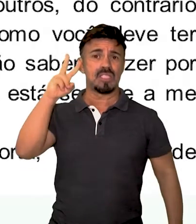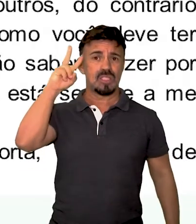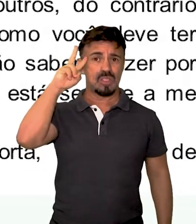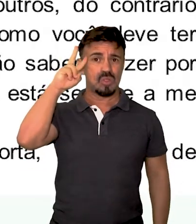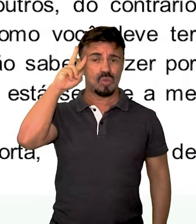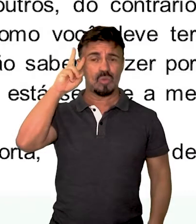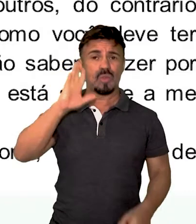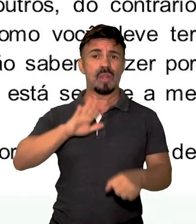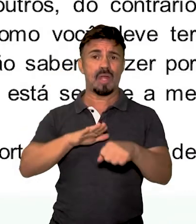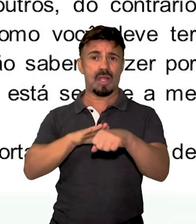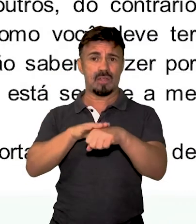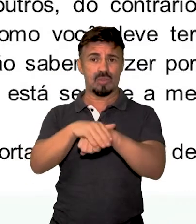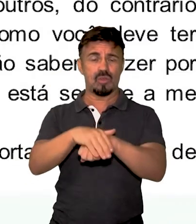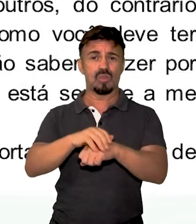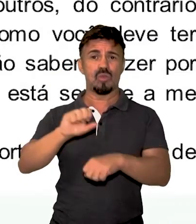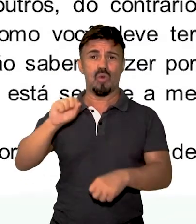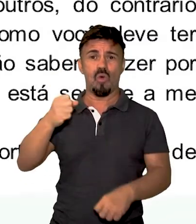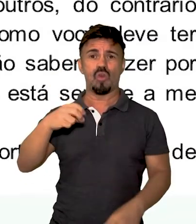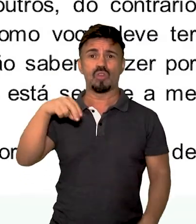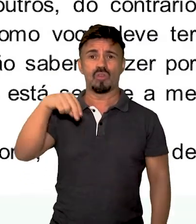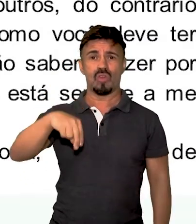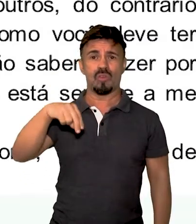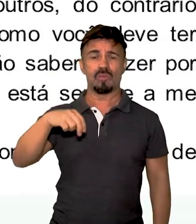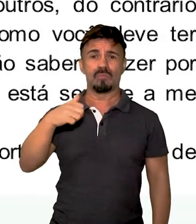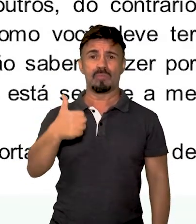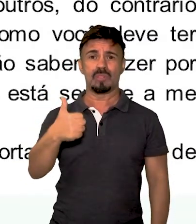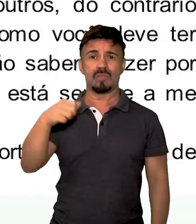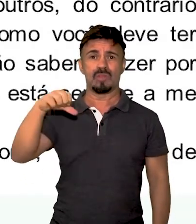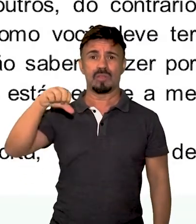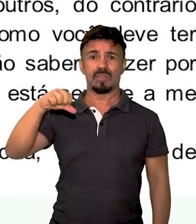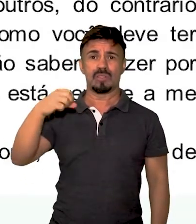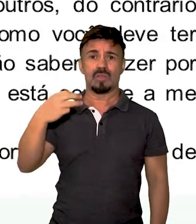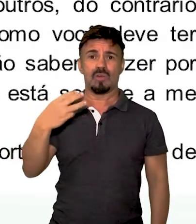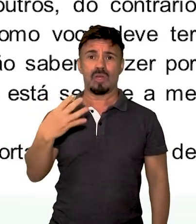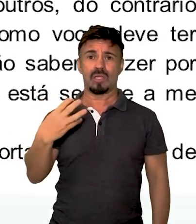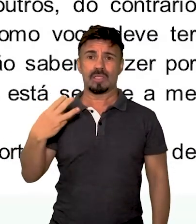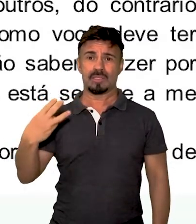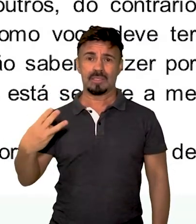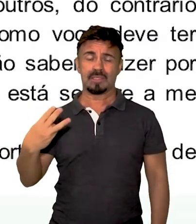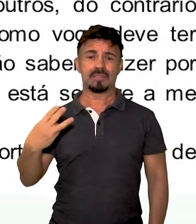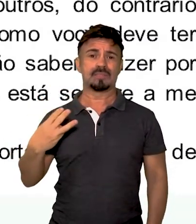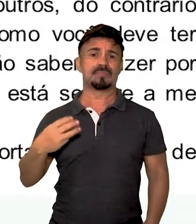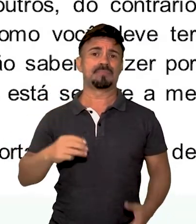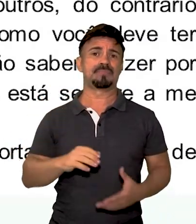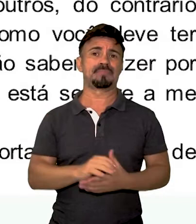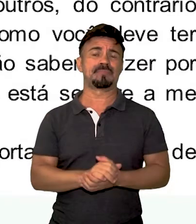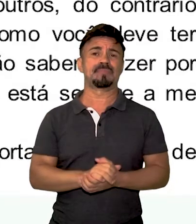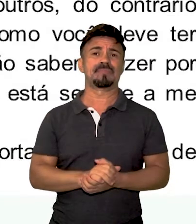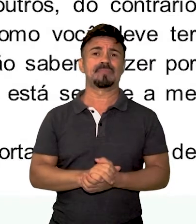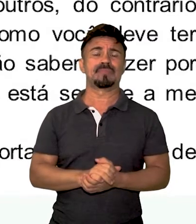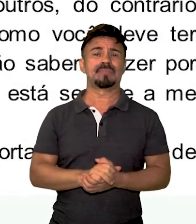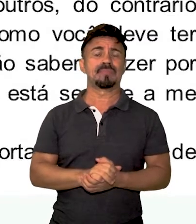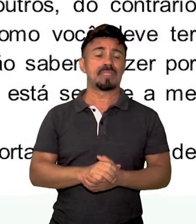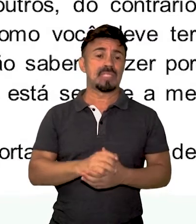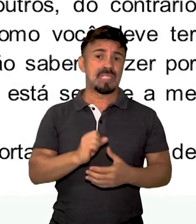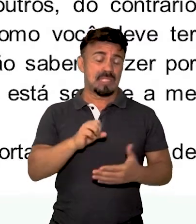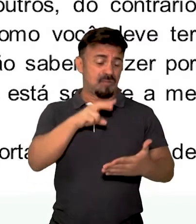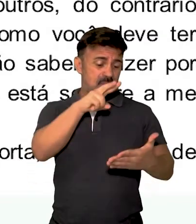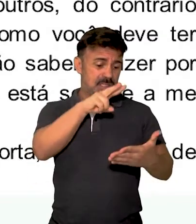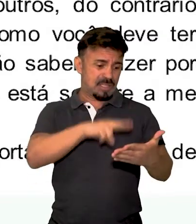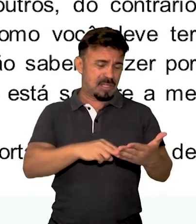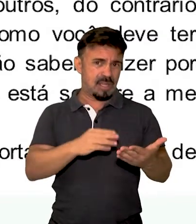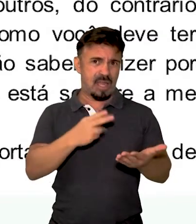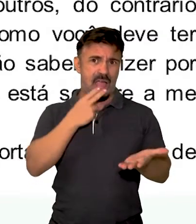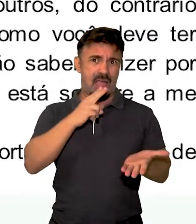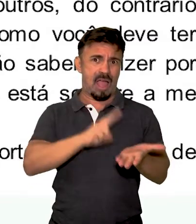Segunda-feira à noite, 8 de novembro de 1943. Querida Kitty, se você lesse esta pilha